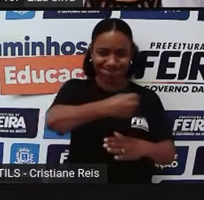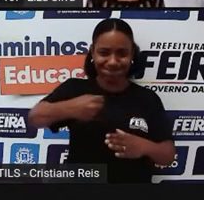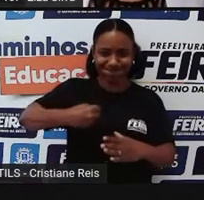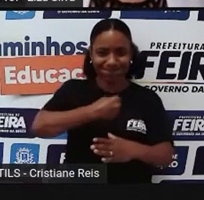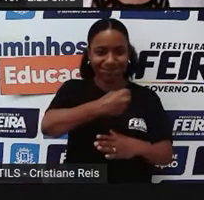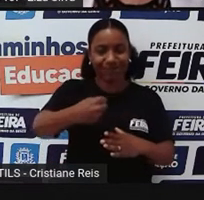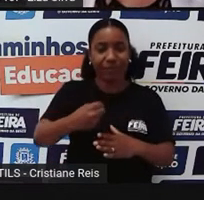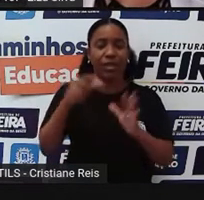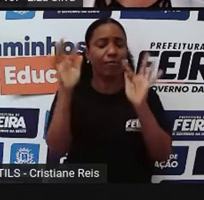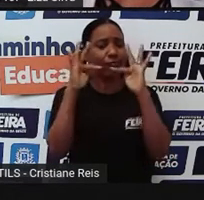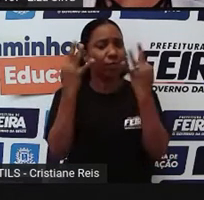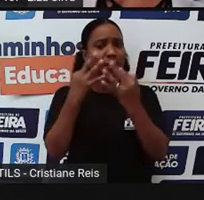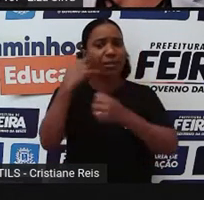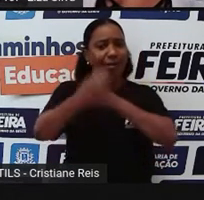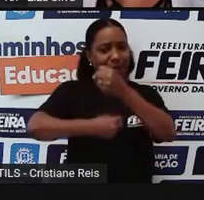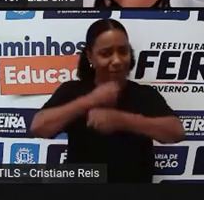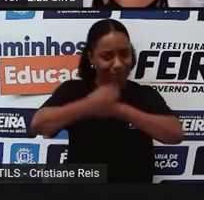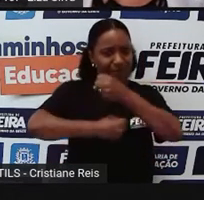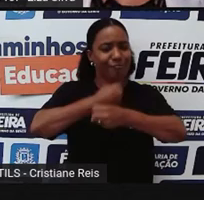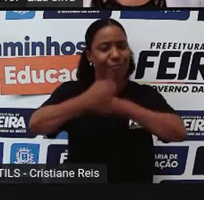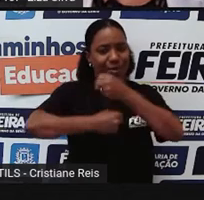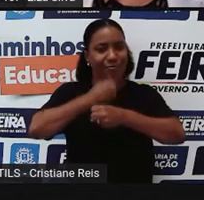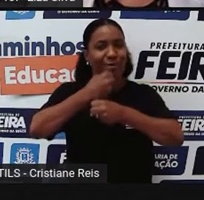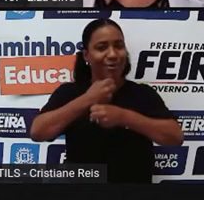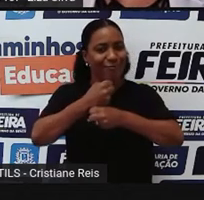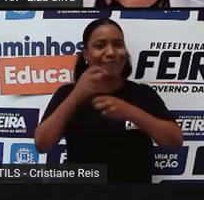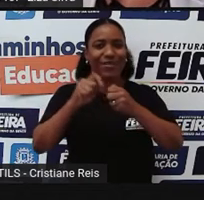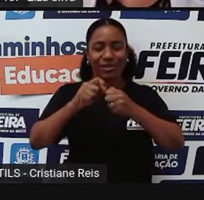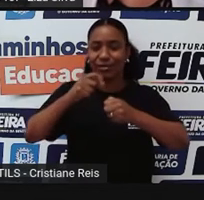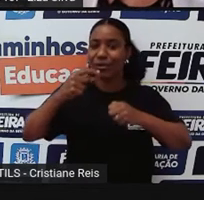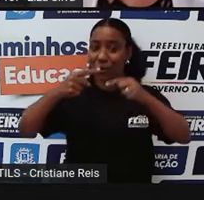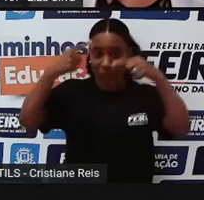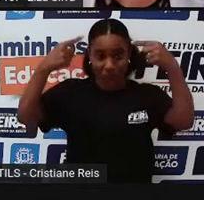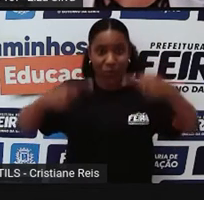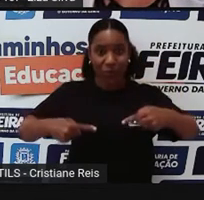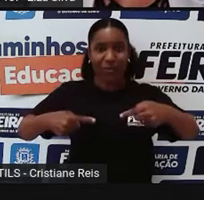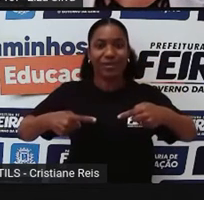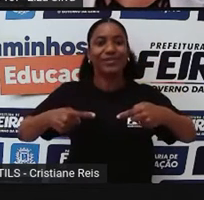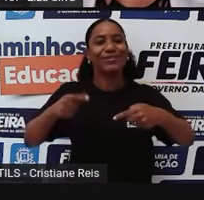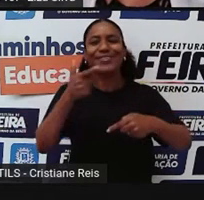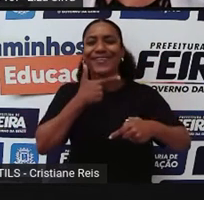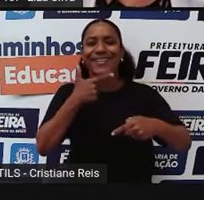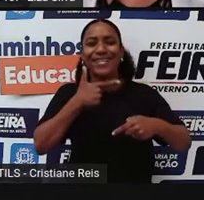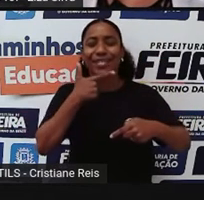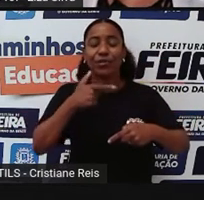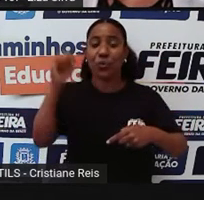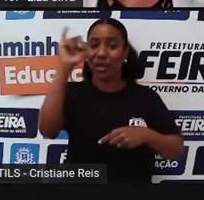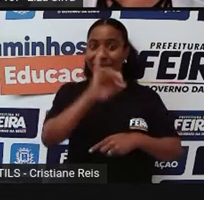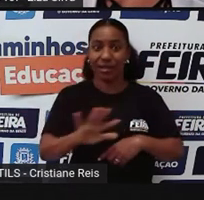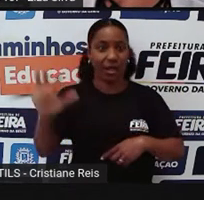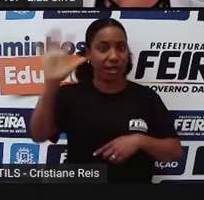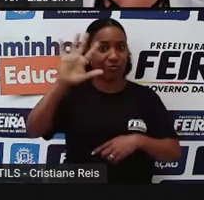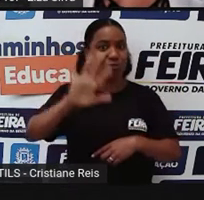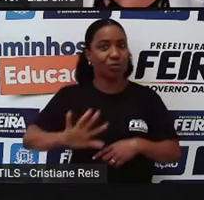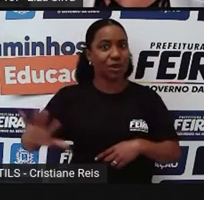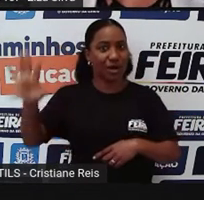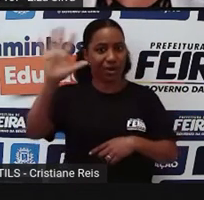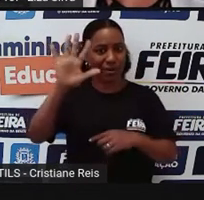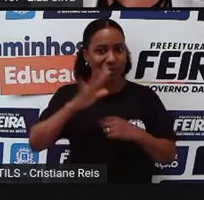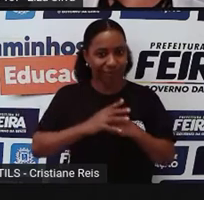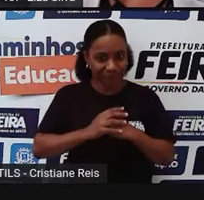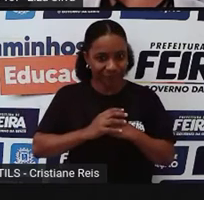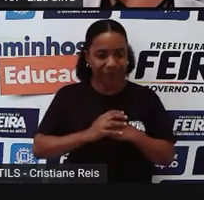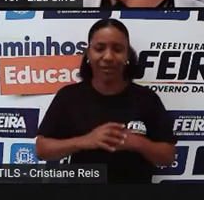família participa de um campeonato internacional de queijo Mas eles sempre consegue